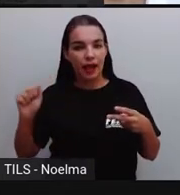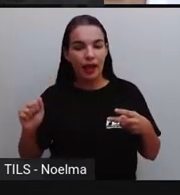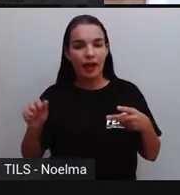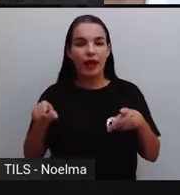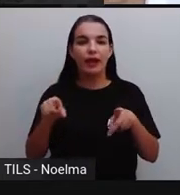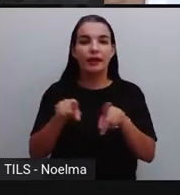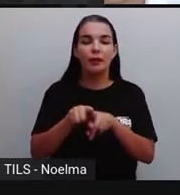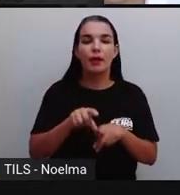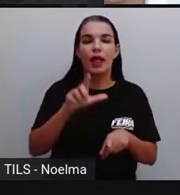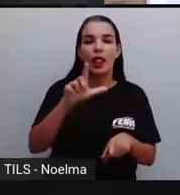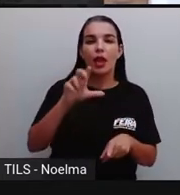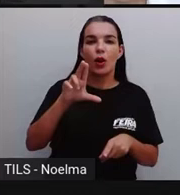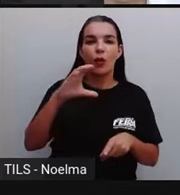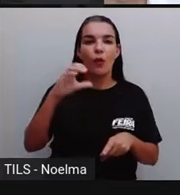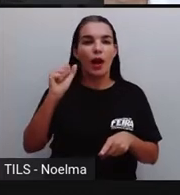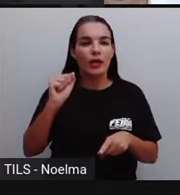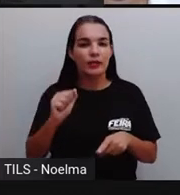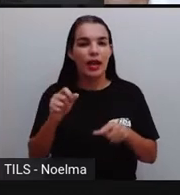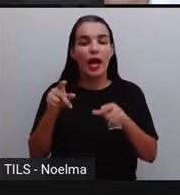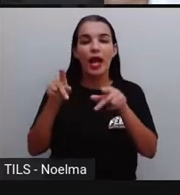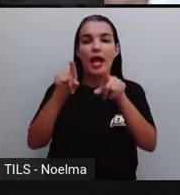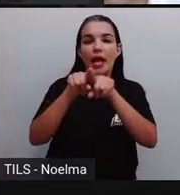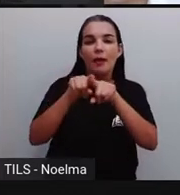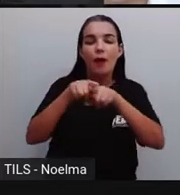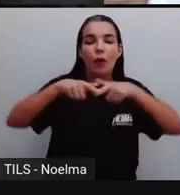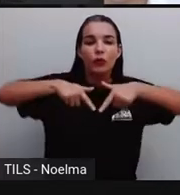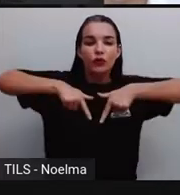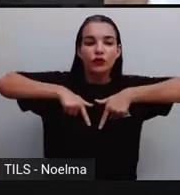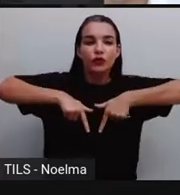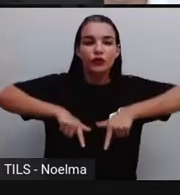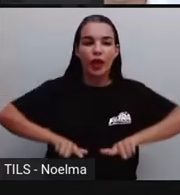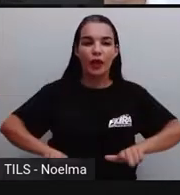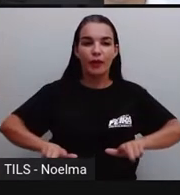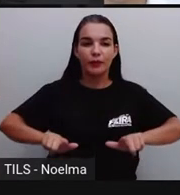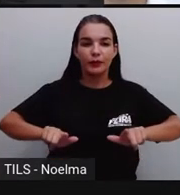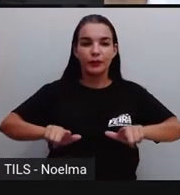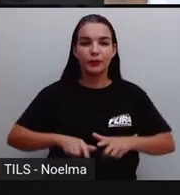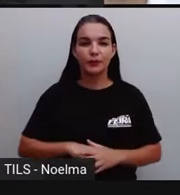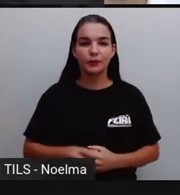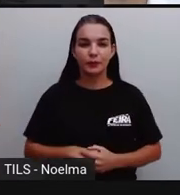lá, eles são irmãos gêmeos, tá?